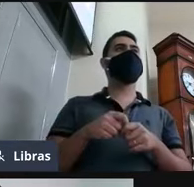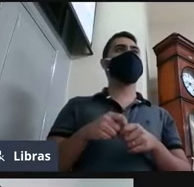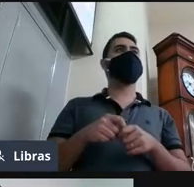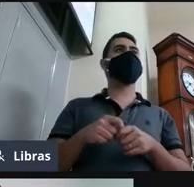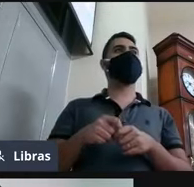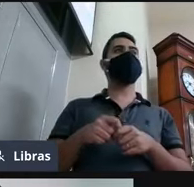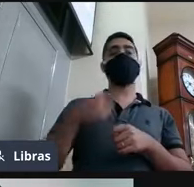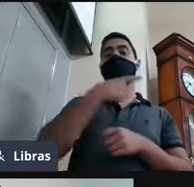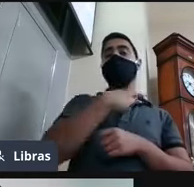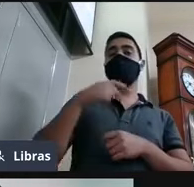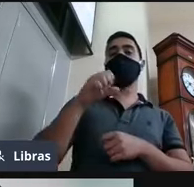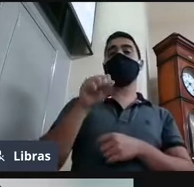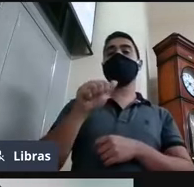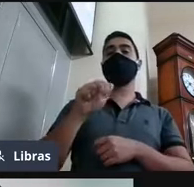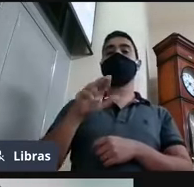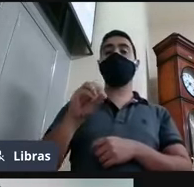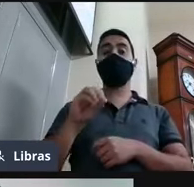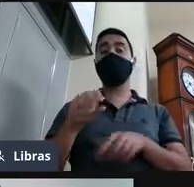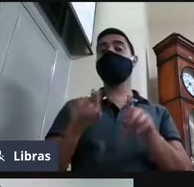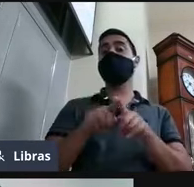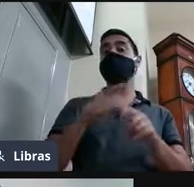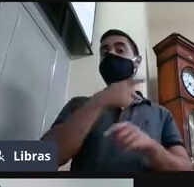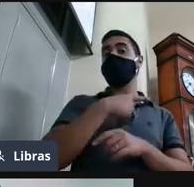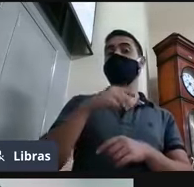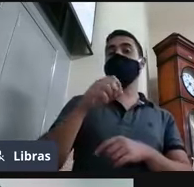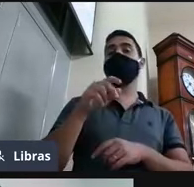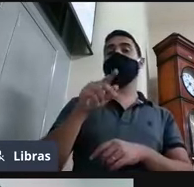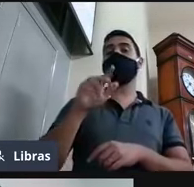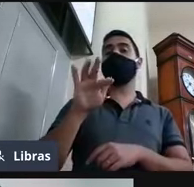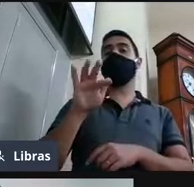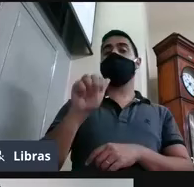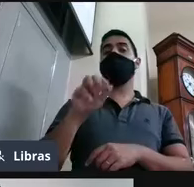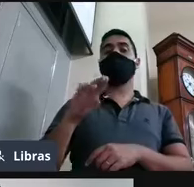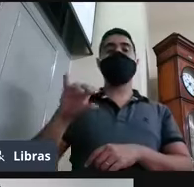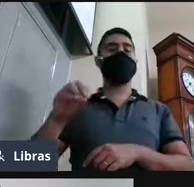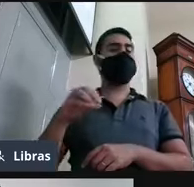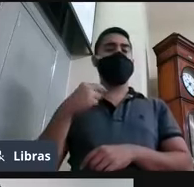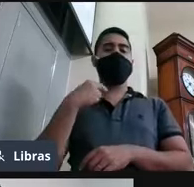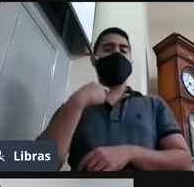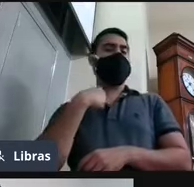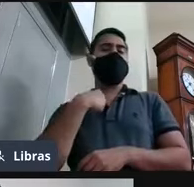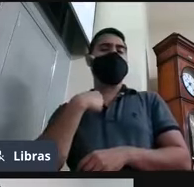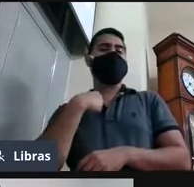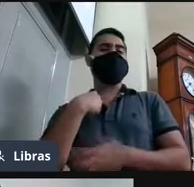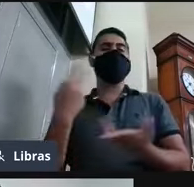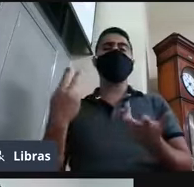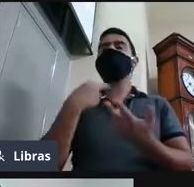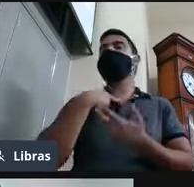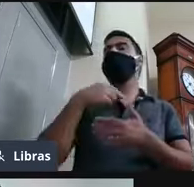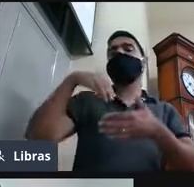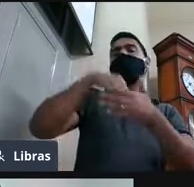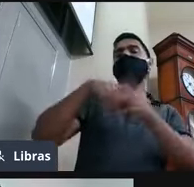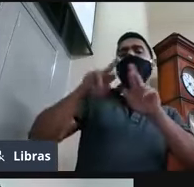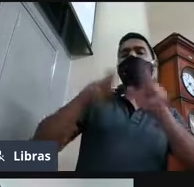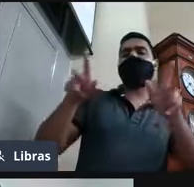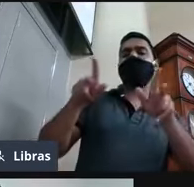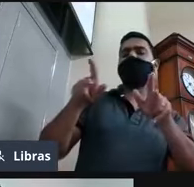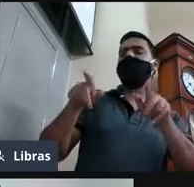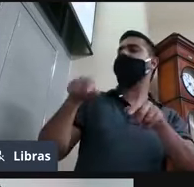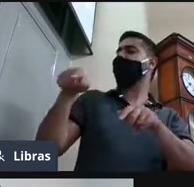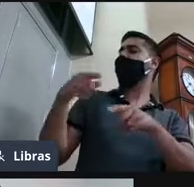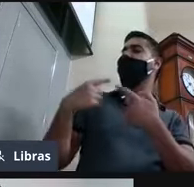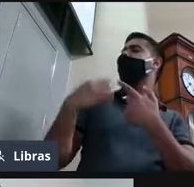presidente Saulo Correia e agora através do presidente Fábio Antônio. Eu não posso votar contra esse tribunal. O mesmo tribunal que premiou essa Câmara,